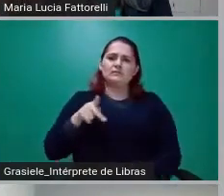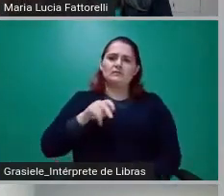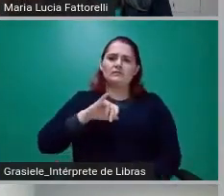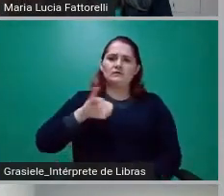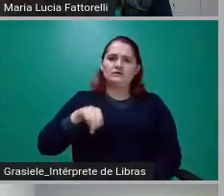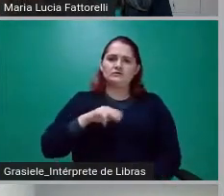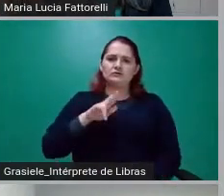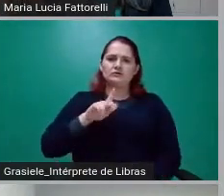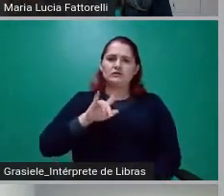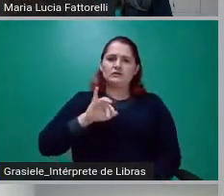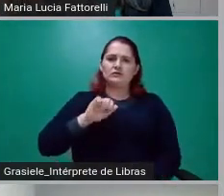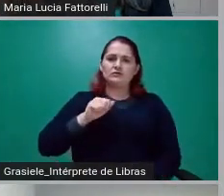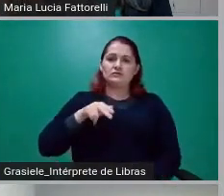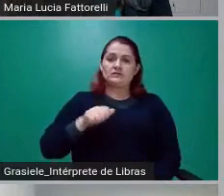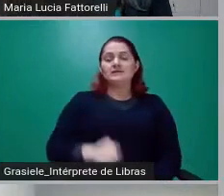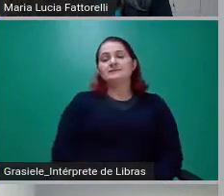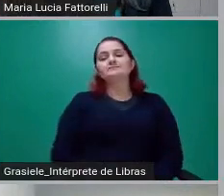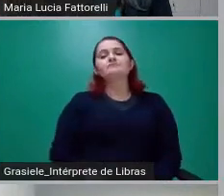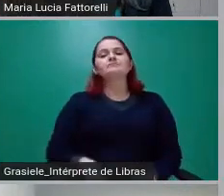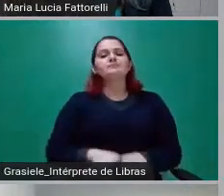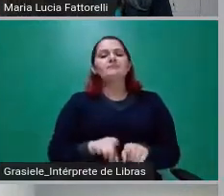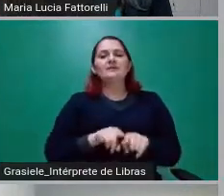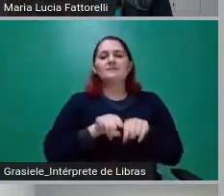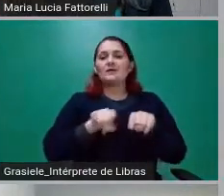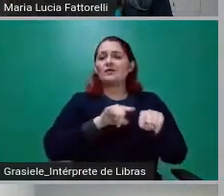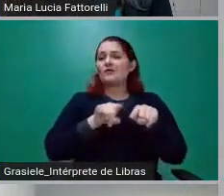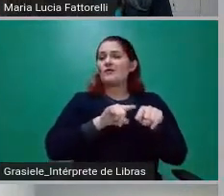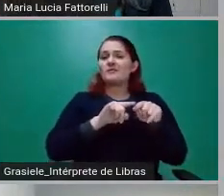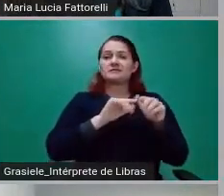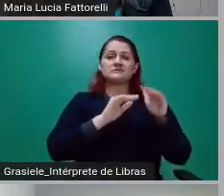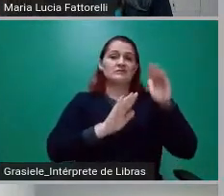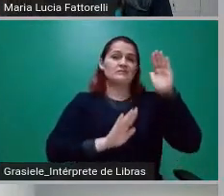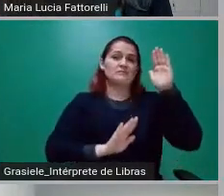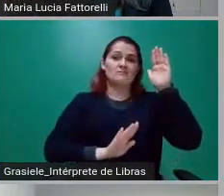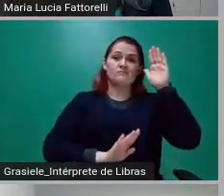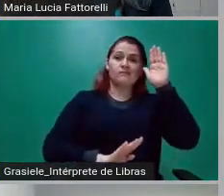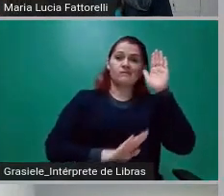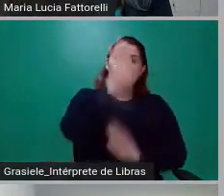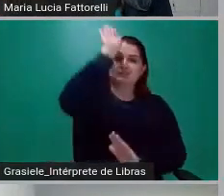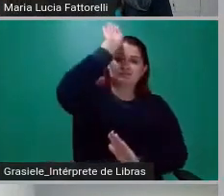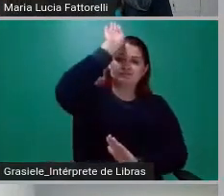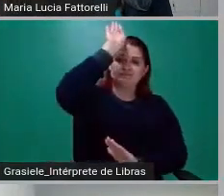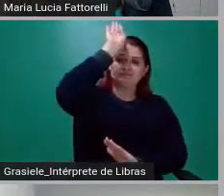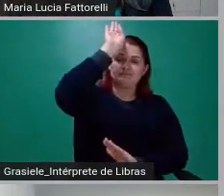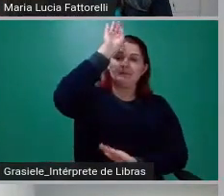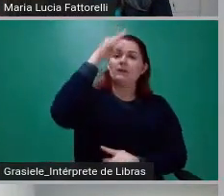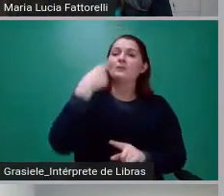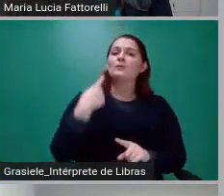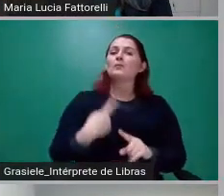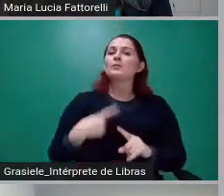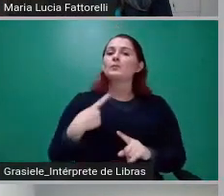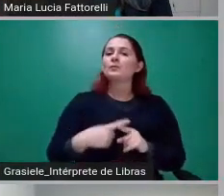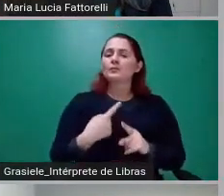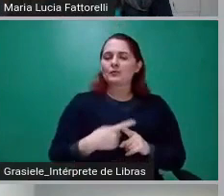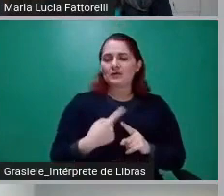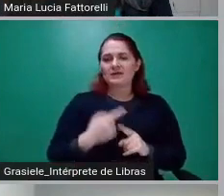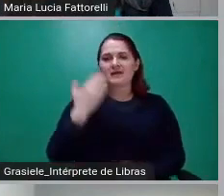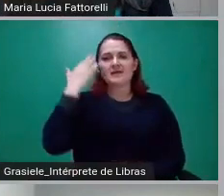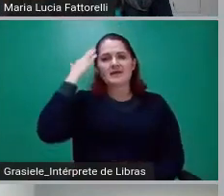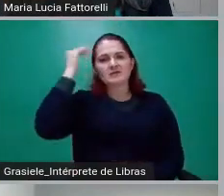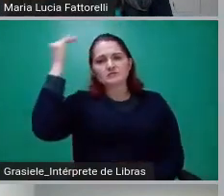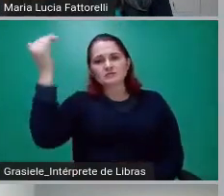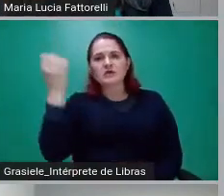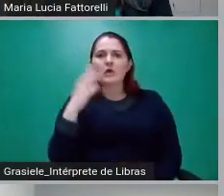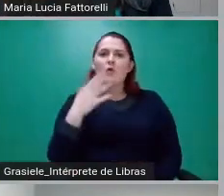Eleva a competitividade absoluta ao paroxismo, de modo que o sucesso ou o fracasso de